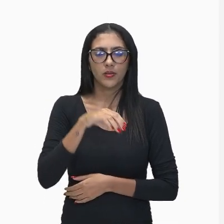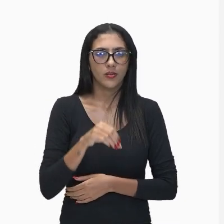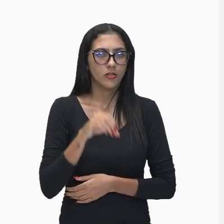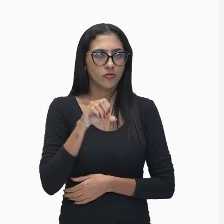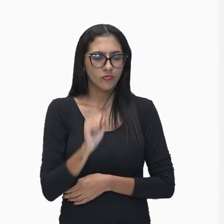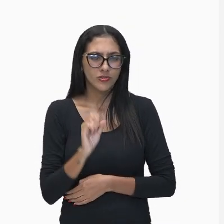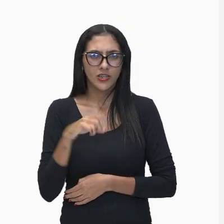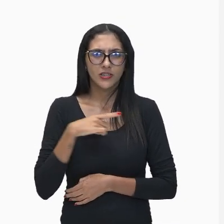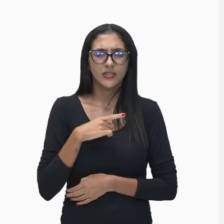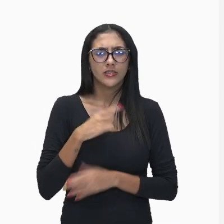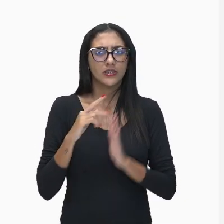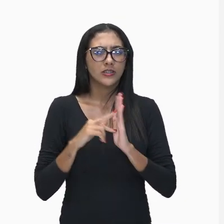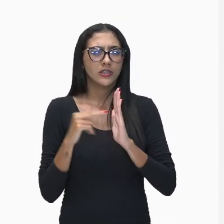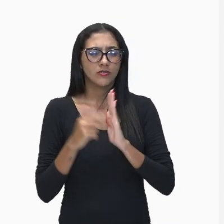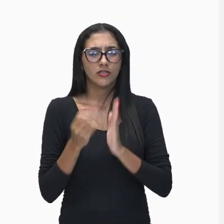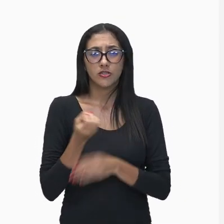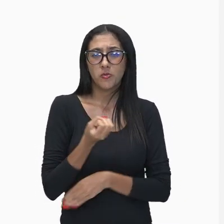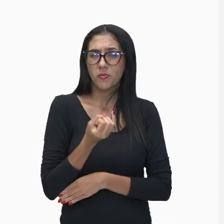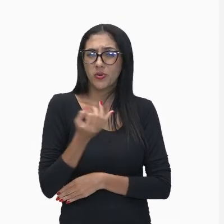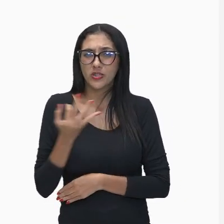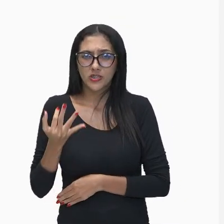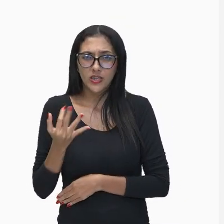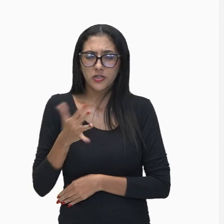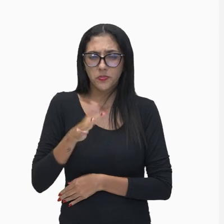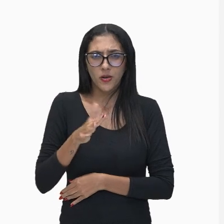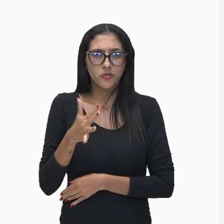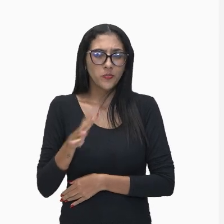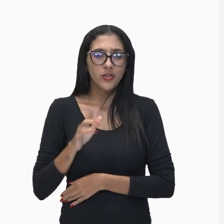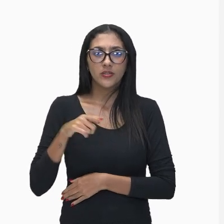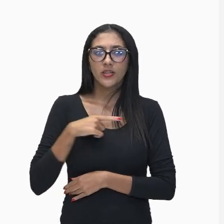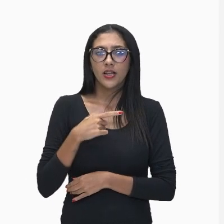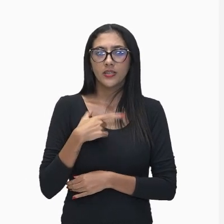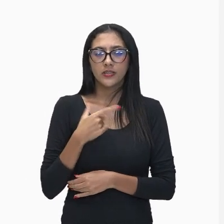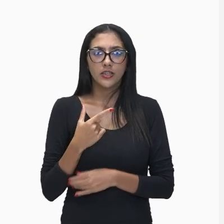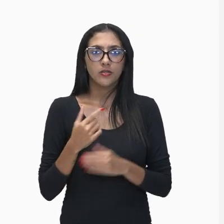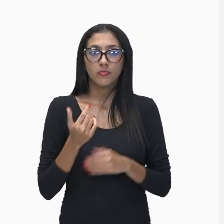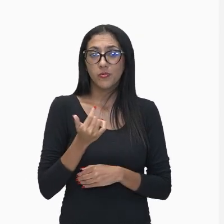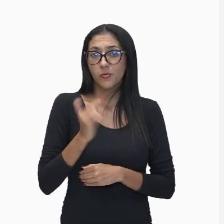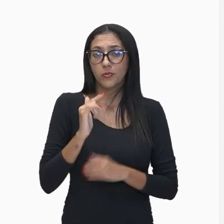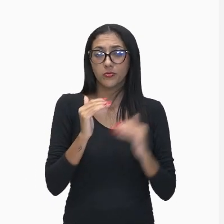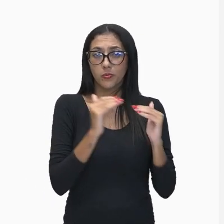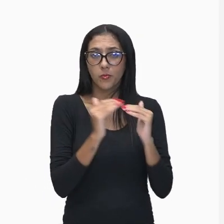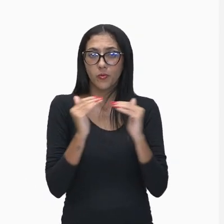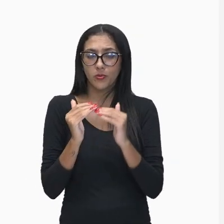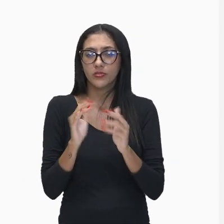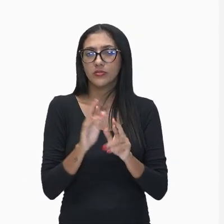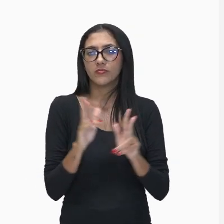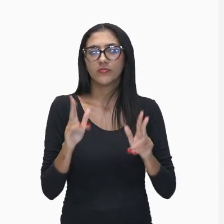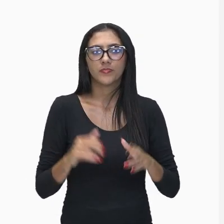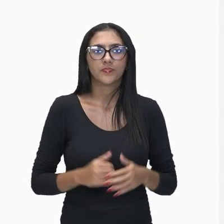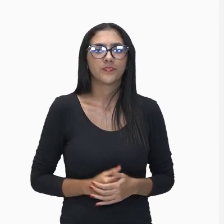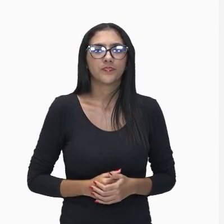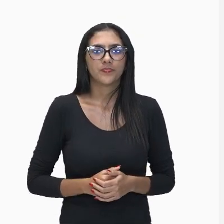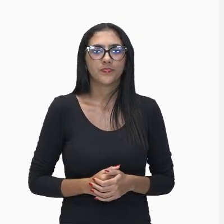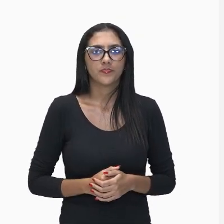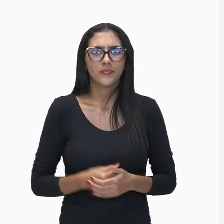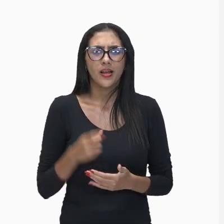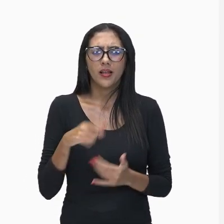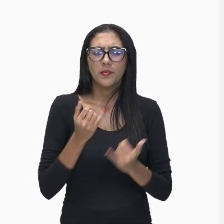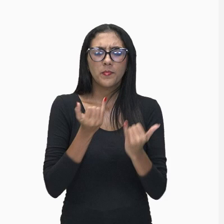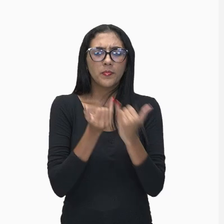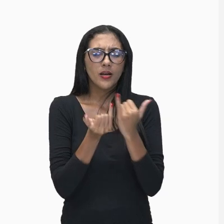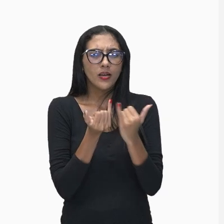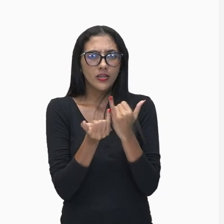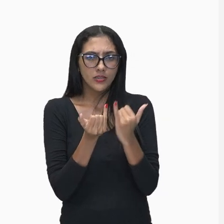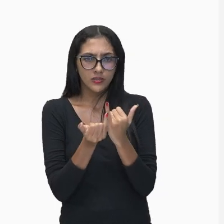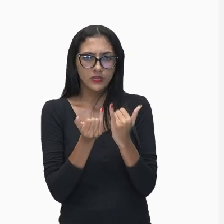que indicam quantidade aproximada, eles têm uma concordância especial. Observando aqui, percebe que essa concordância vai ser parecida com um dos